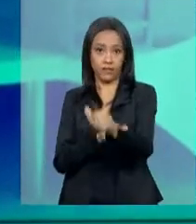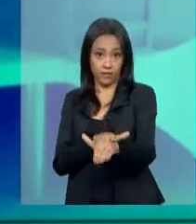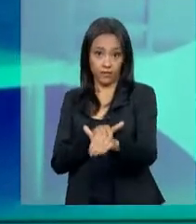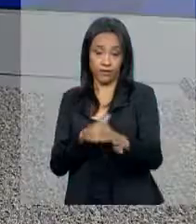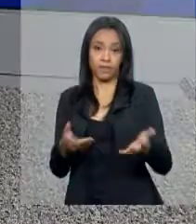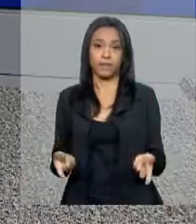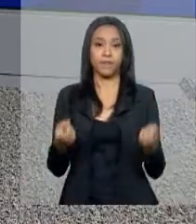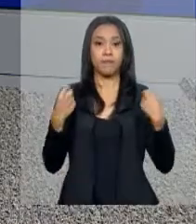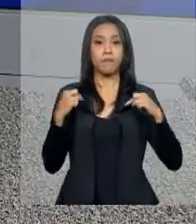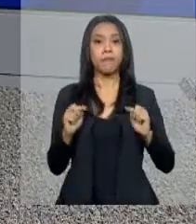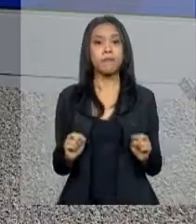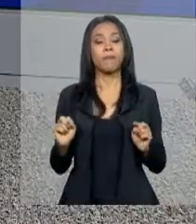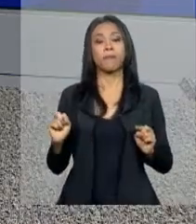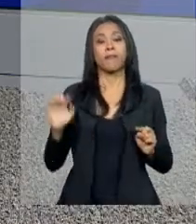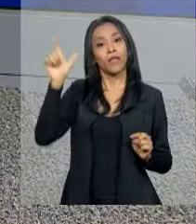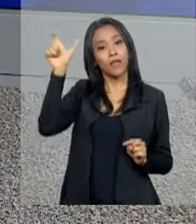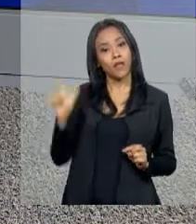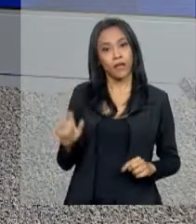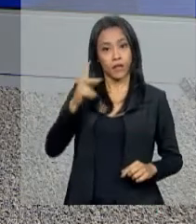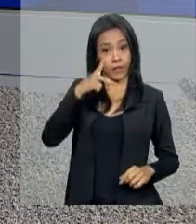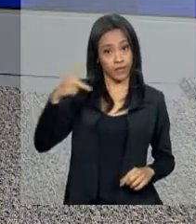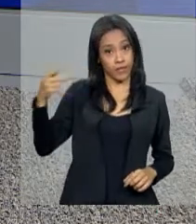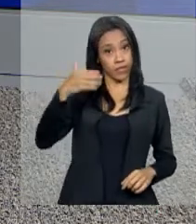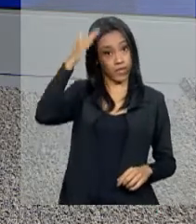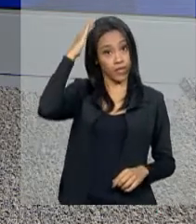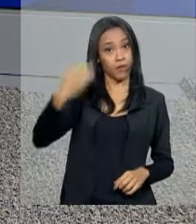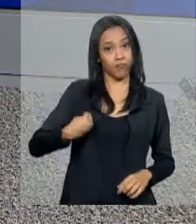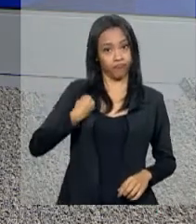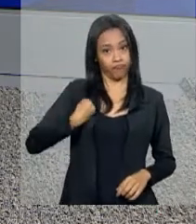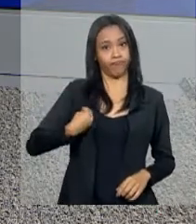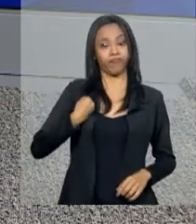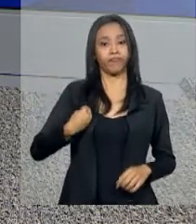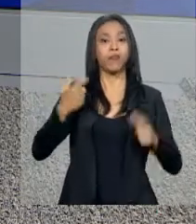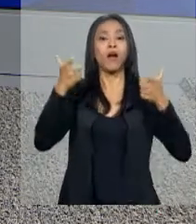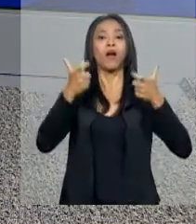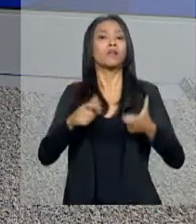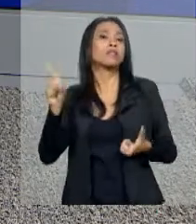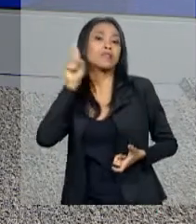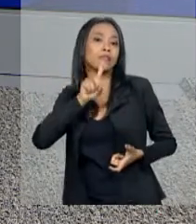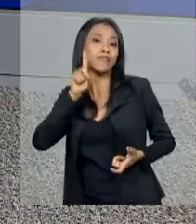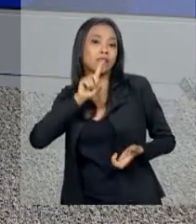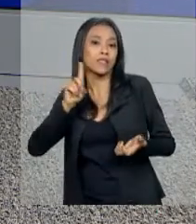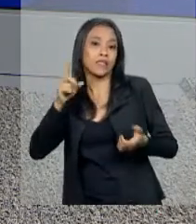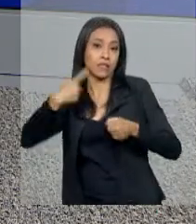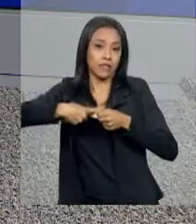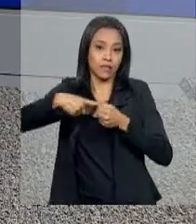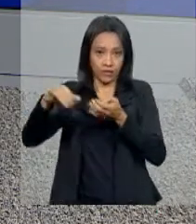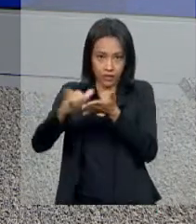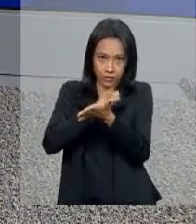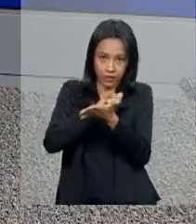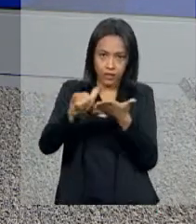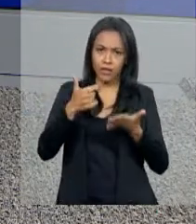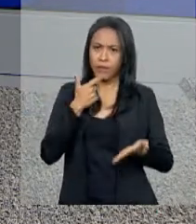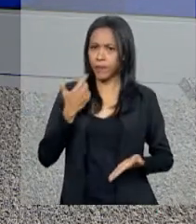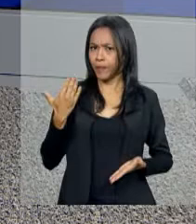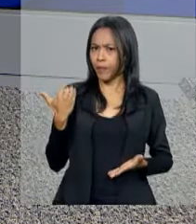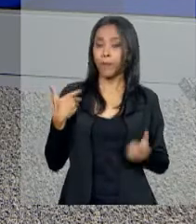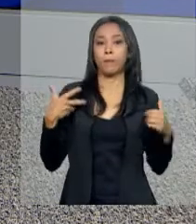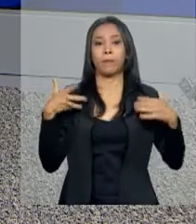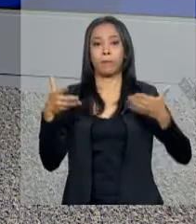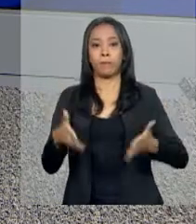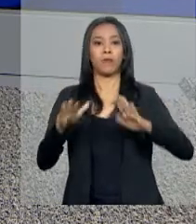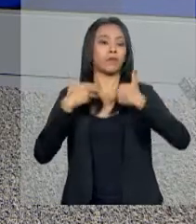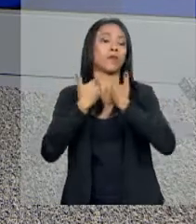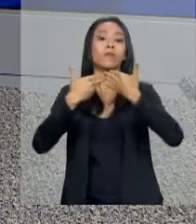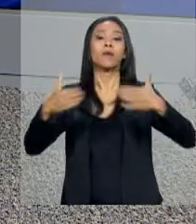setembro. O presidente Michel Temer está em Nova York, nos Estados Unidos, e participou agora há pouco da abertura da Assembleia